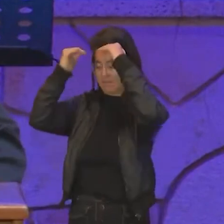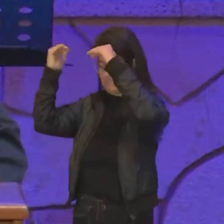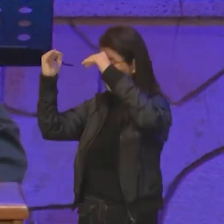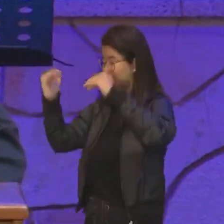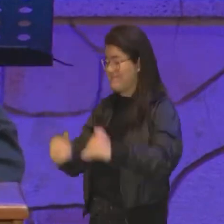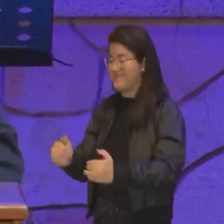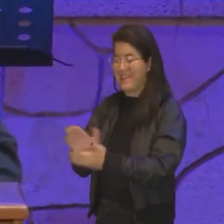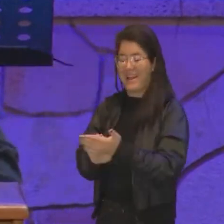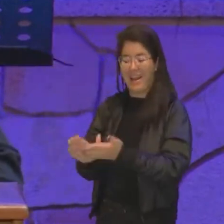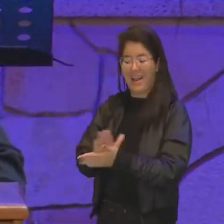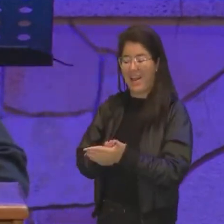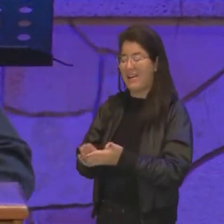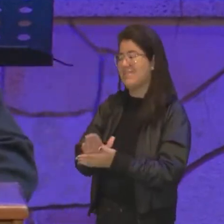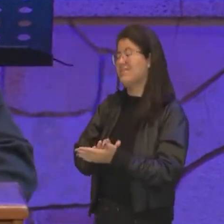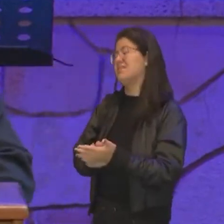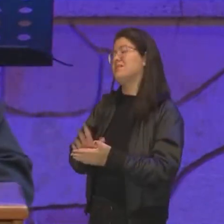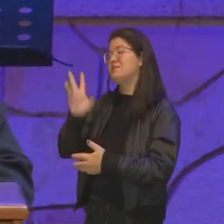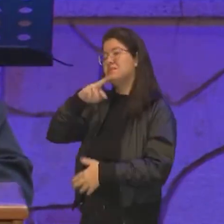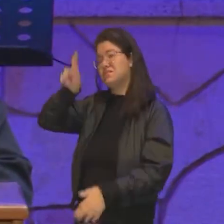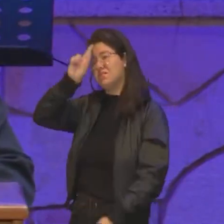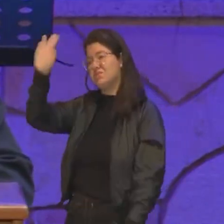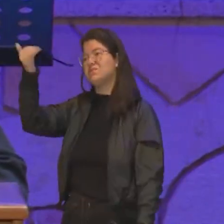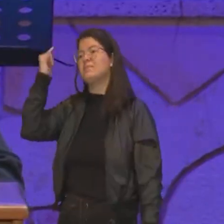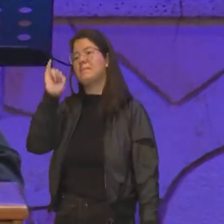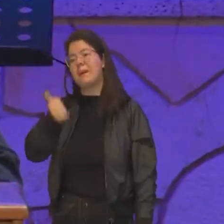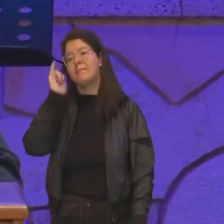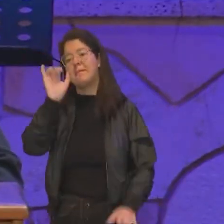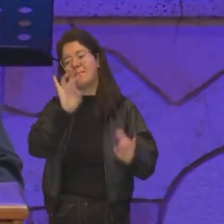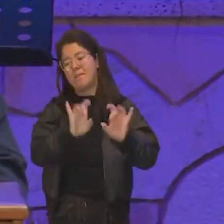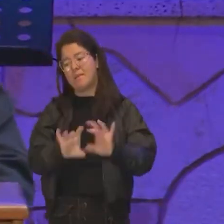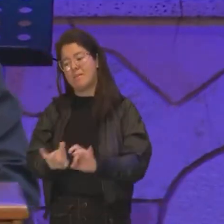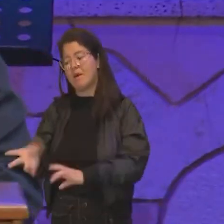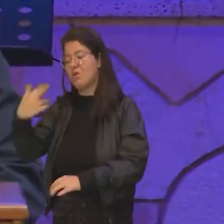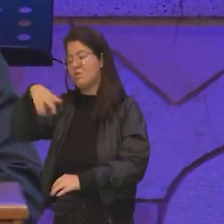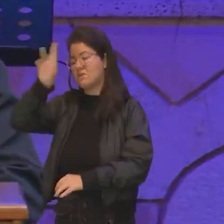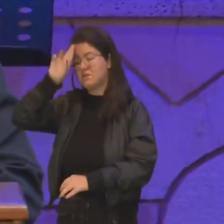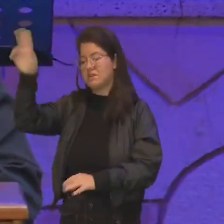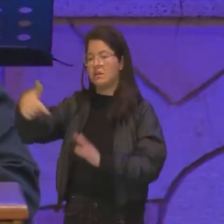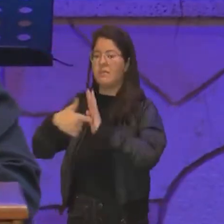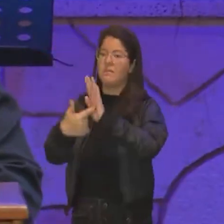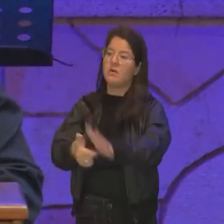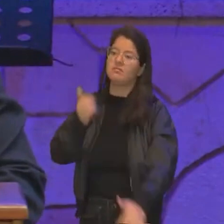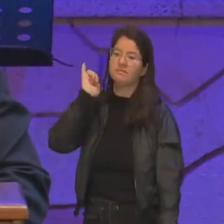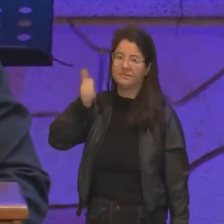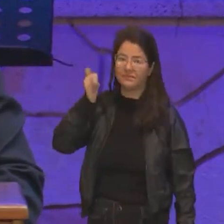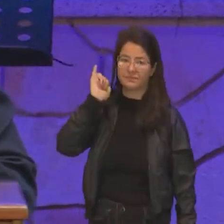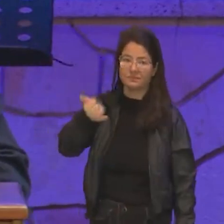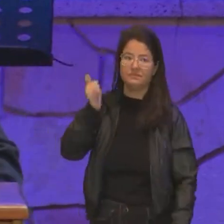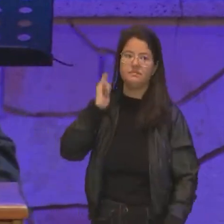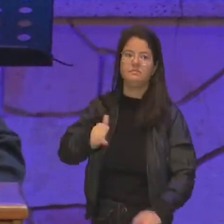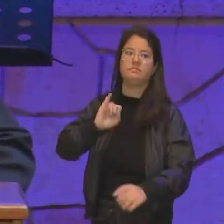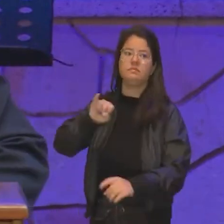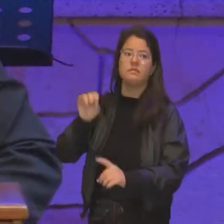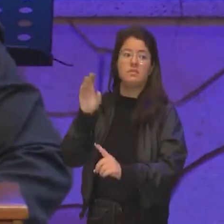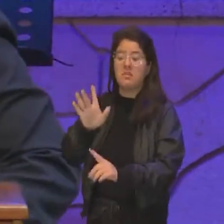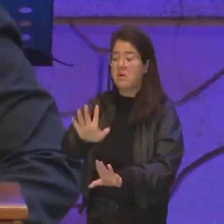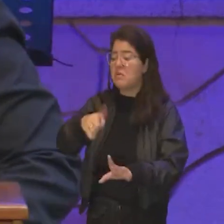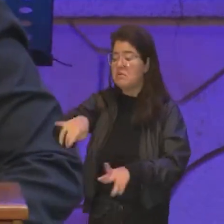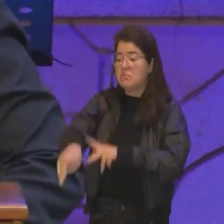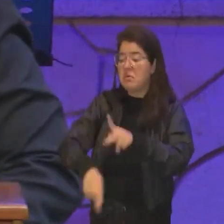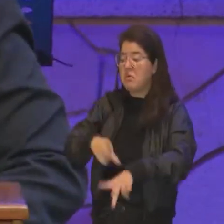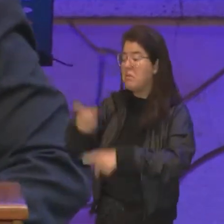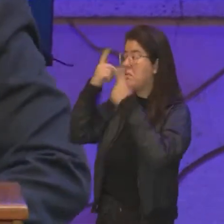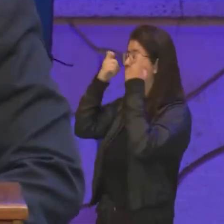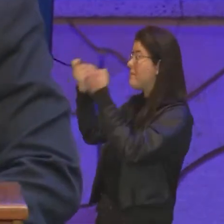do Senhor, que o Senhor vem falando dia após dia. O Senhor está trazendo o seu recado através do seu profeta, mas vocês não